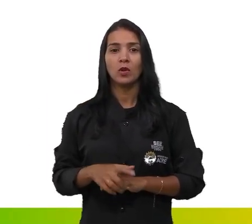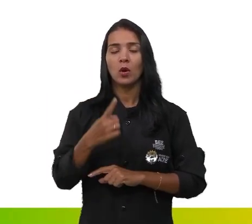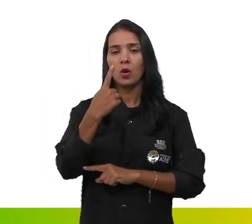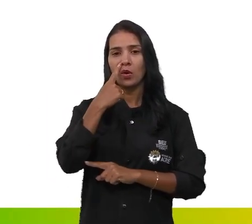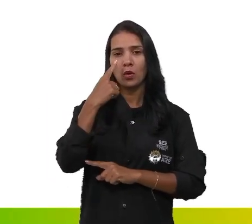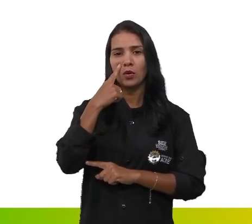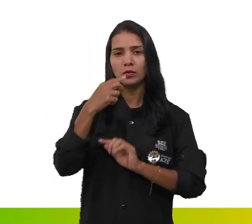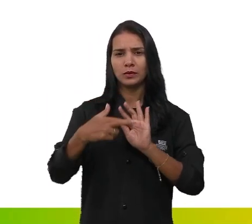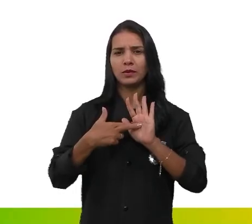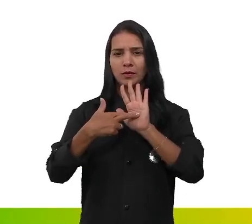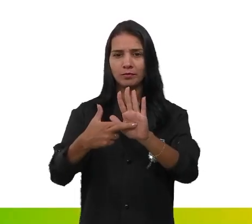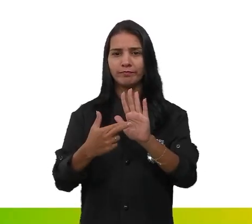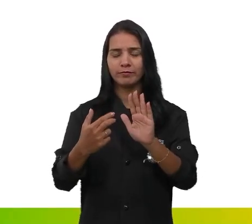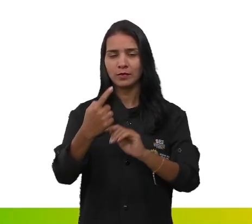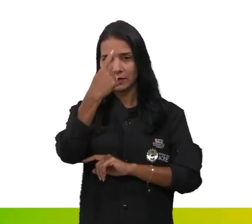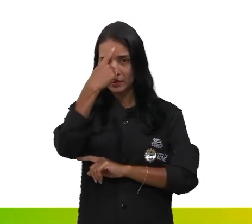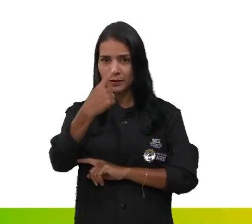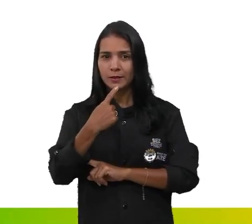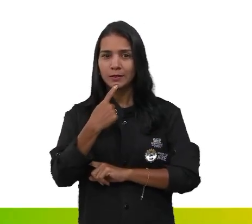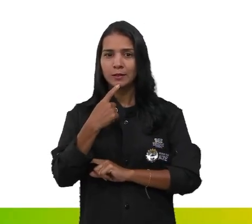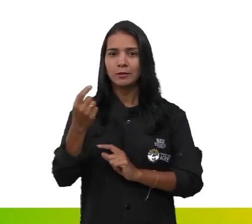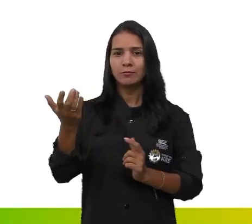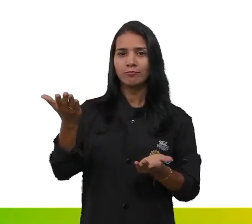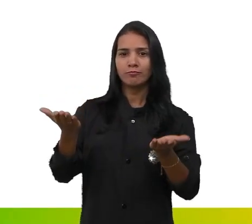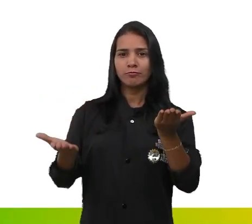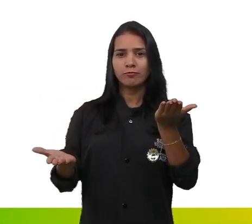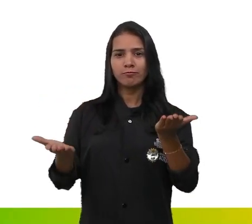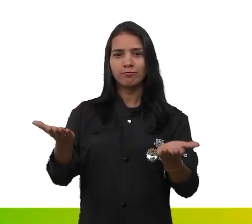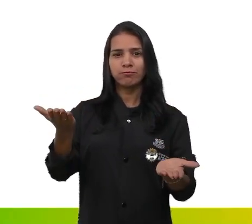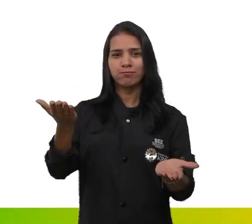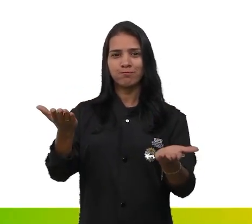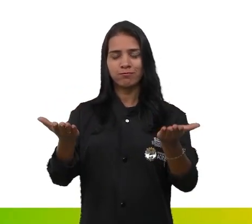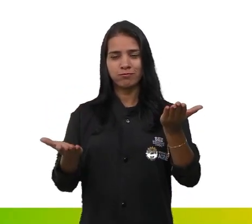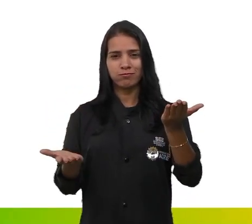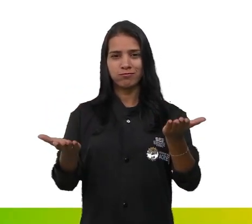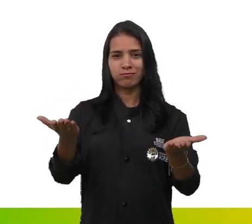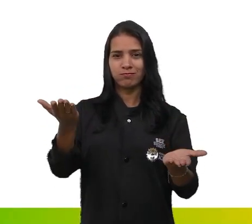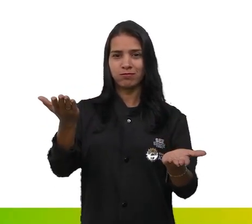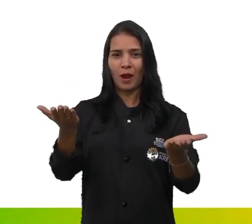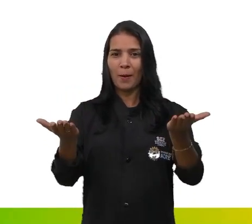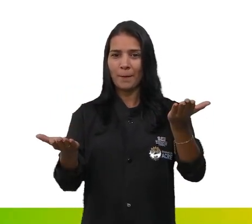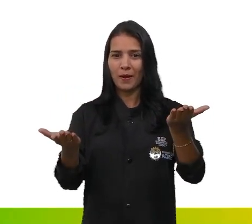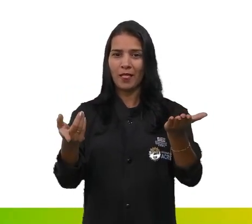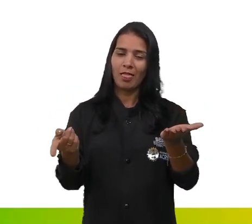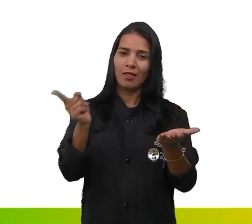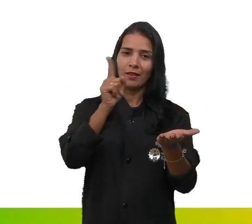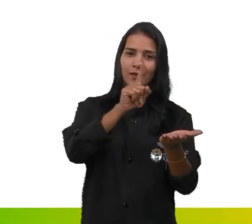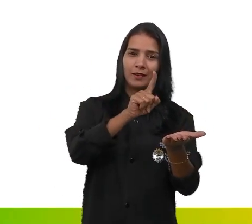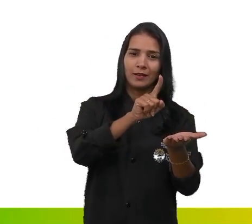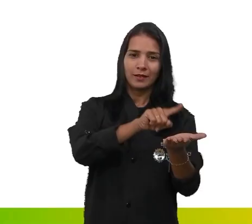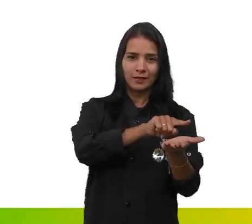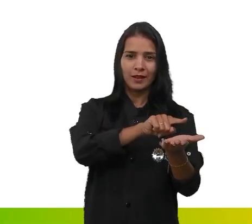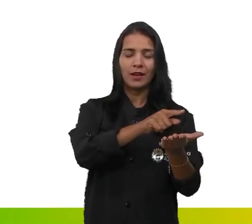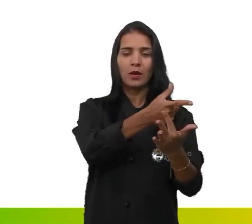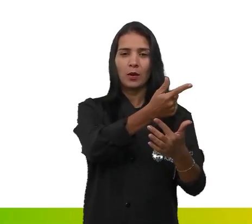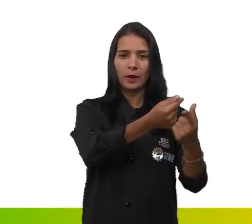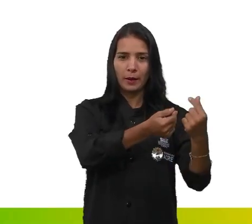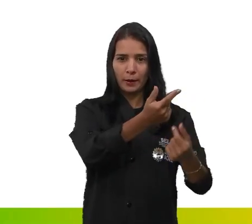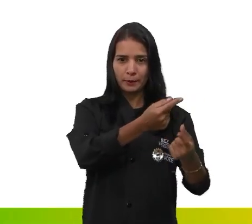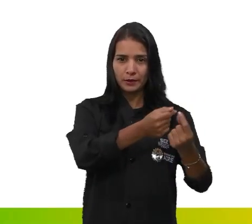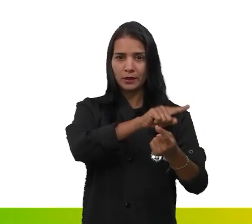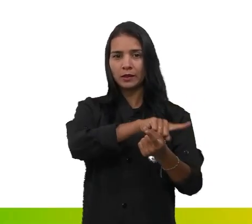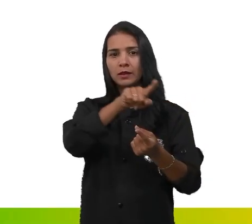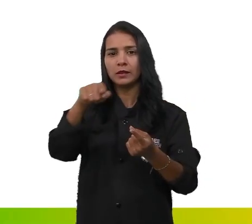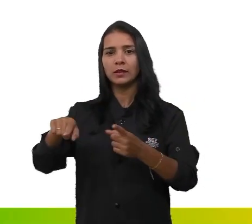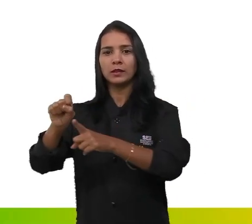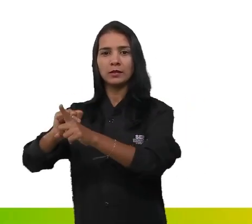balança. Então, de um lado, nós temos o socialismo e do outro lado nós temos o capitalismo.